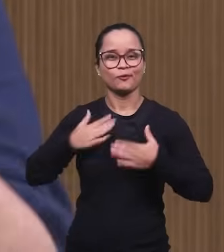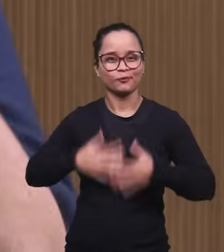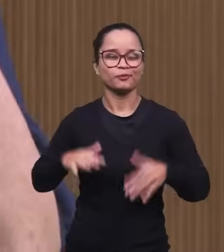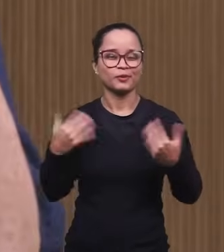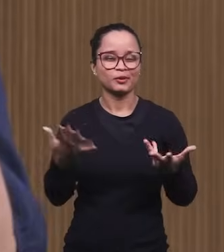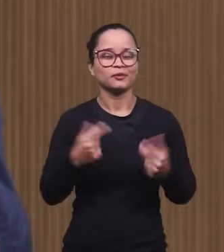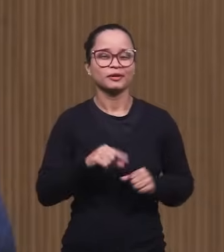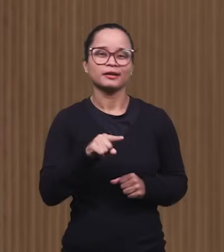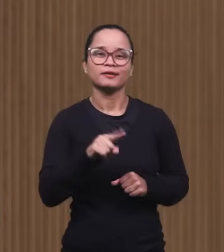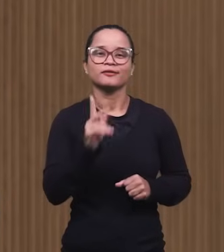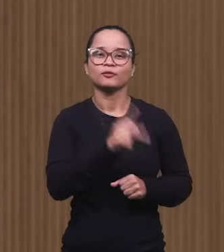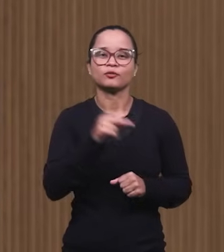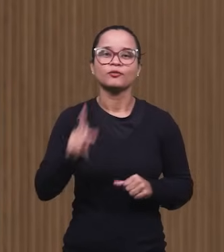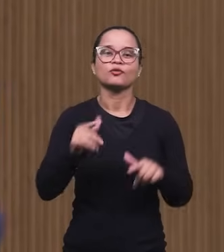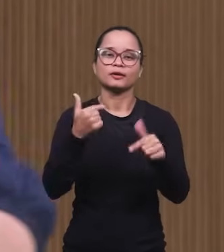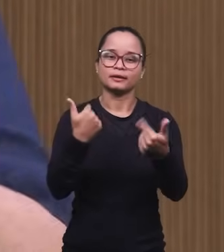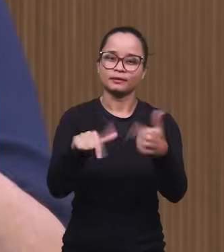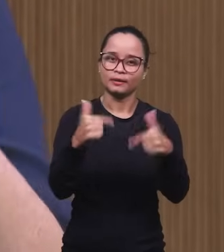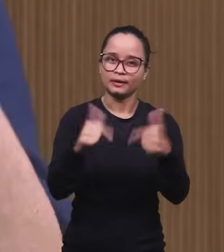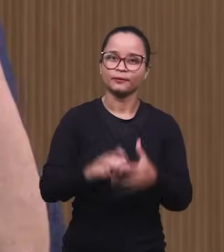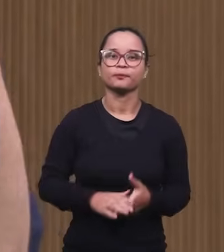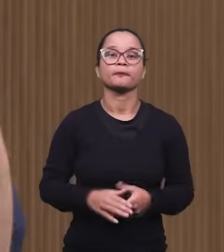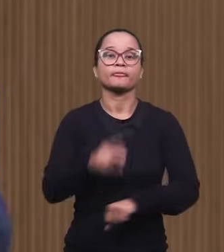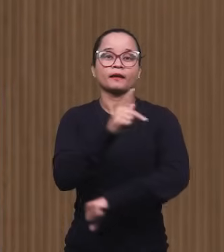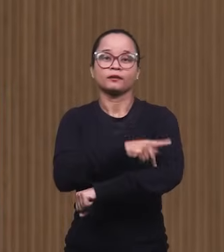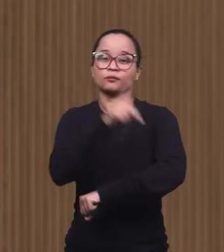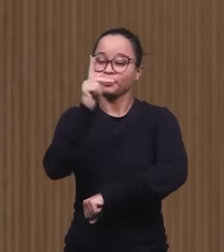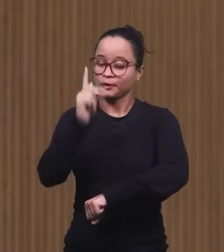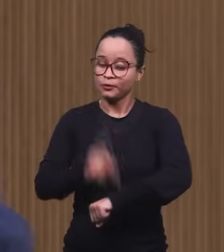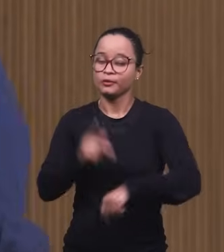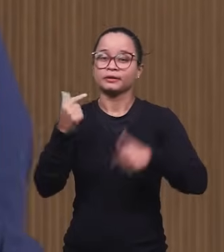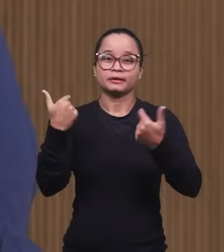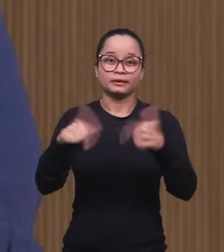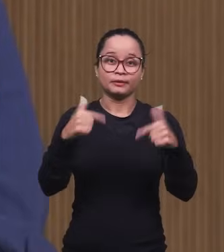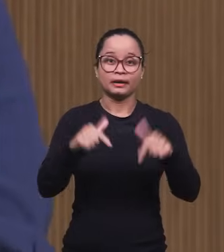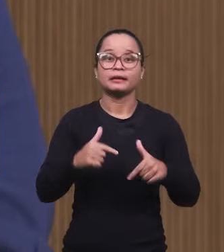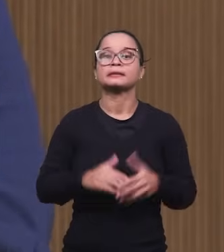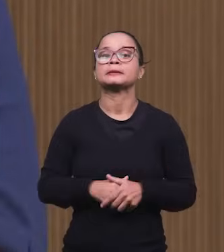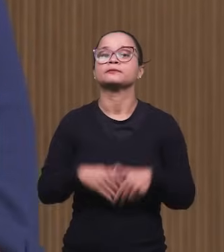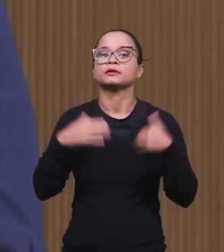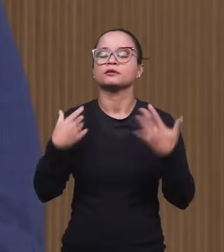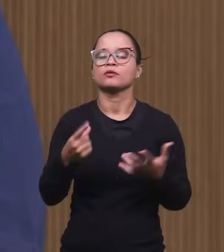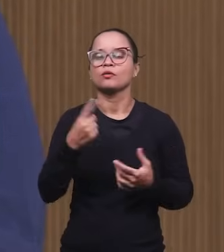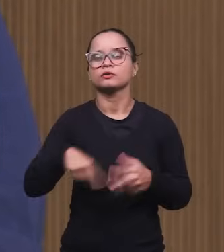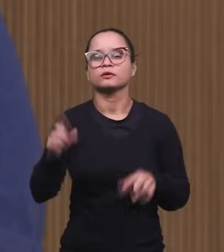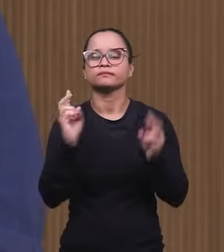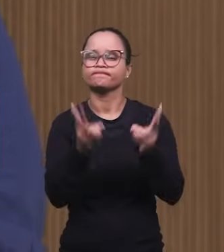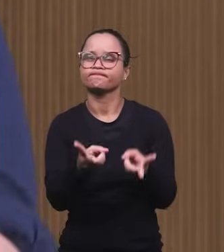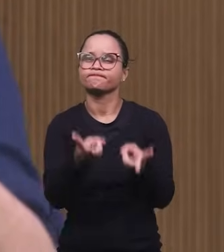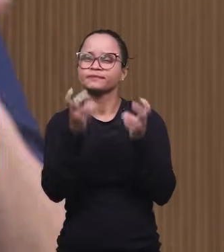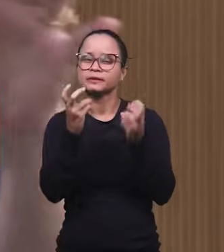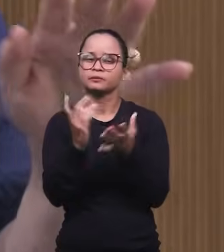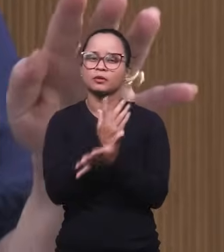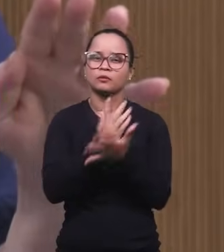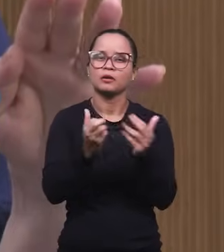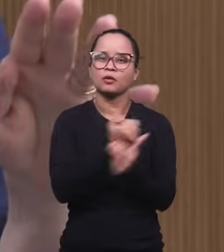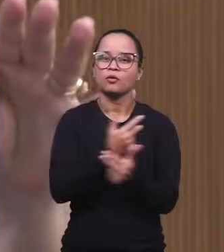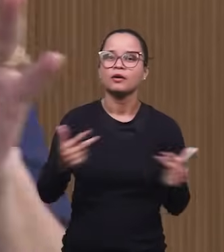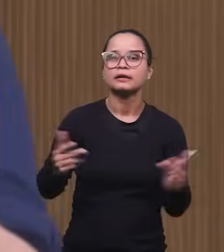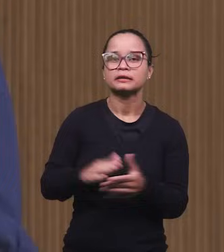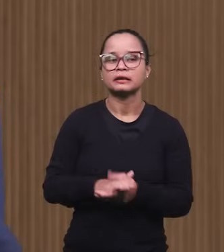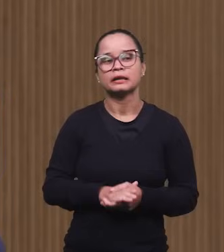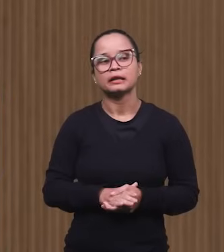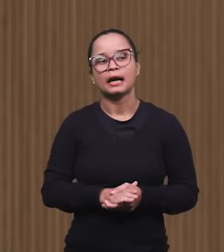assim, deixa os professores trabalharem, deixa os pedagogos trabalharem, e quando a gente nota alguma coisa, Késia, né,